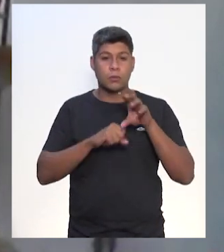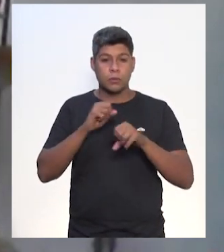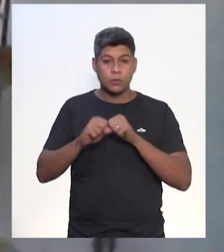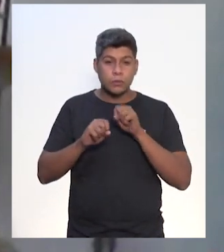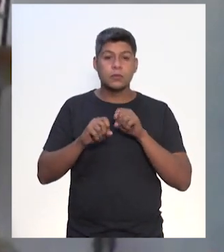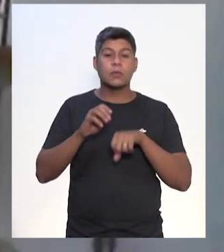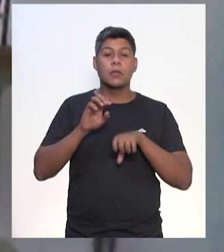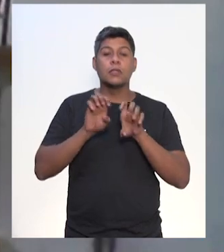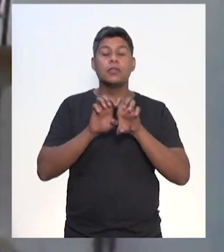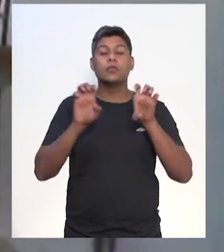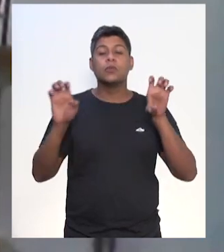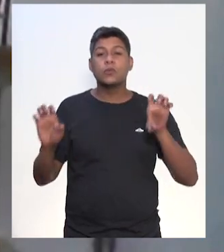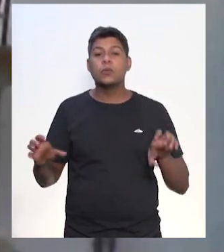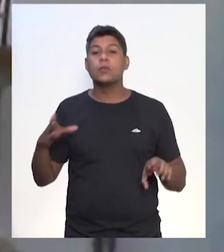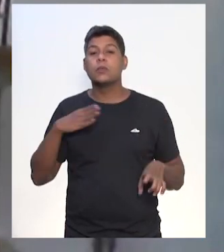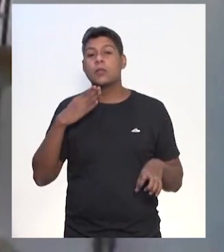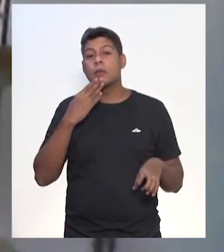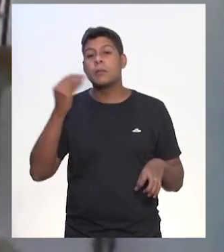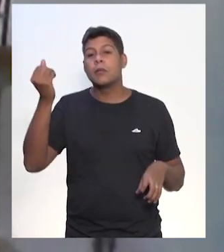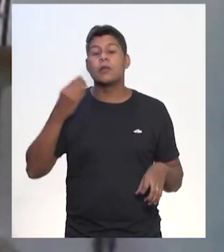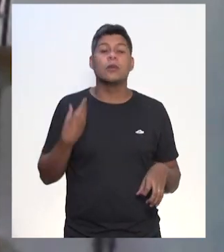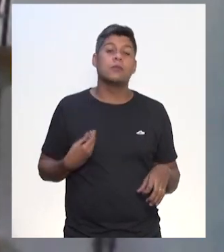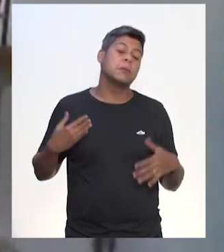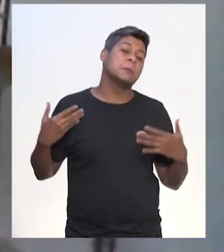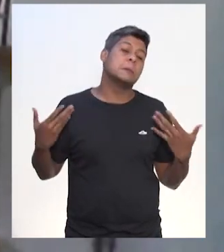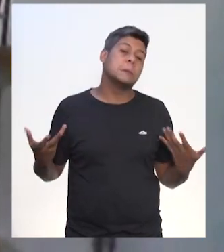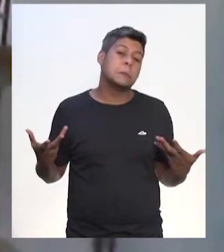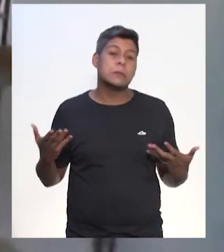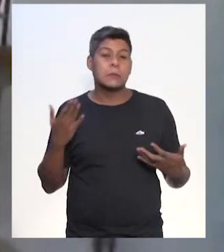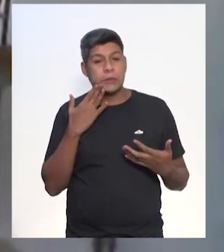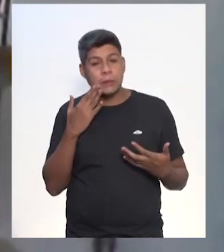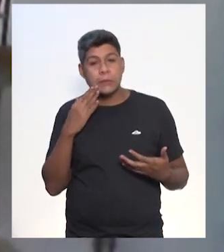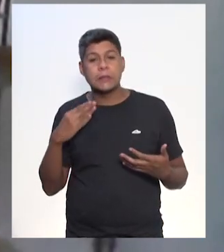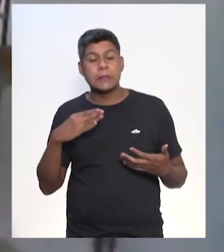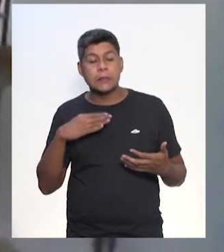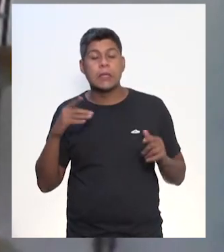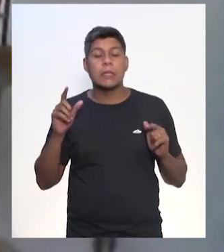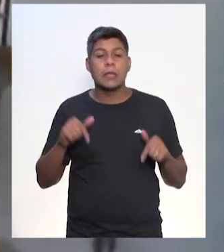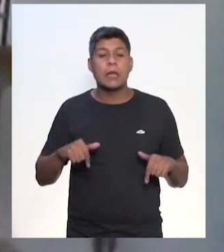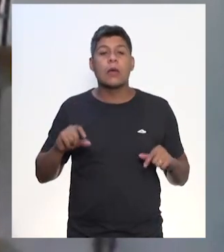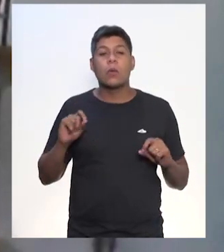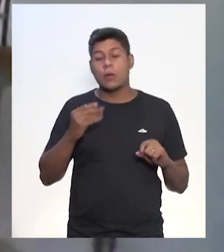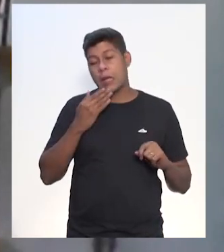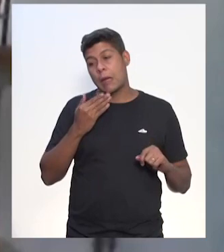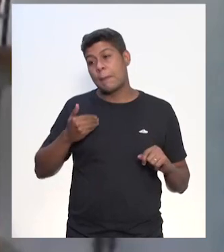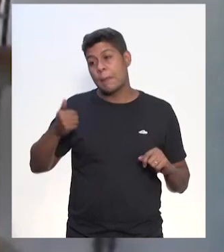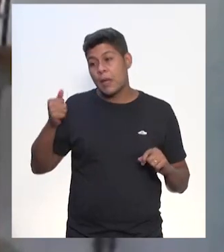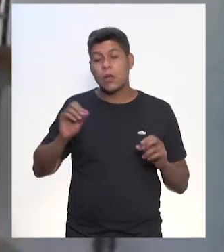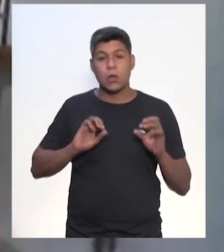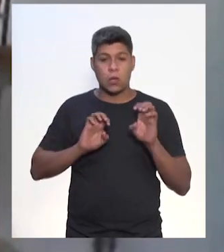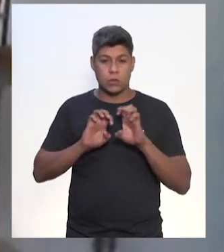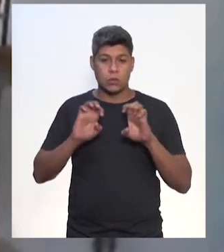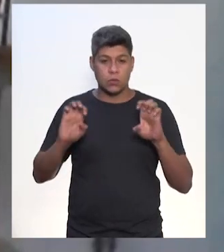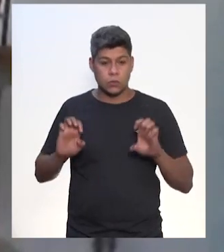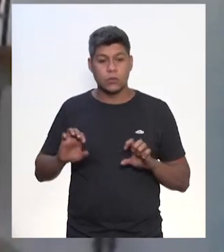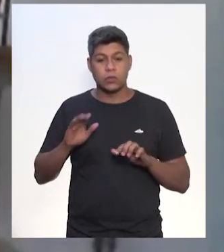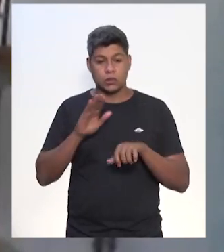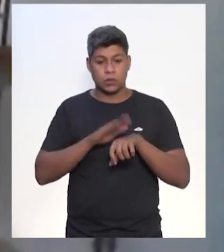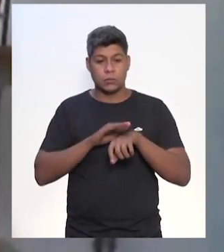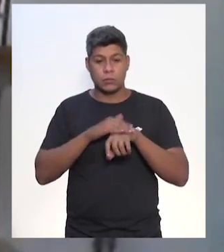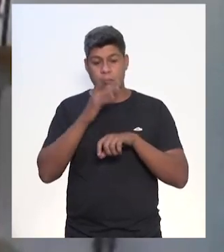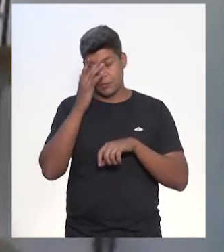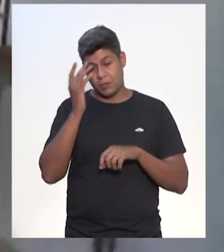das cidades melhores condições de vida. E aí, será que as cidades são melhor estruturadas e isso atrai pessoas? Ou